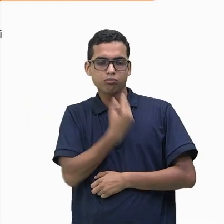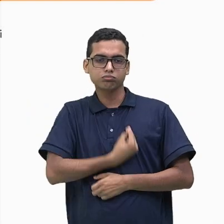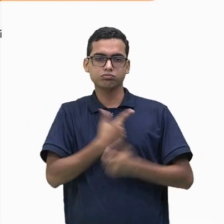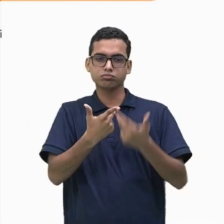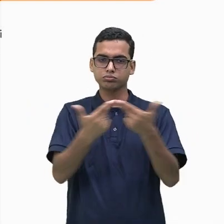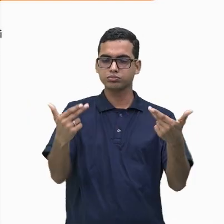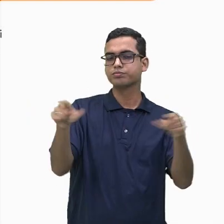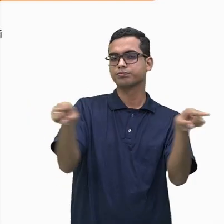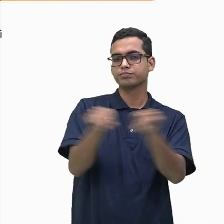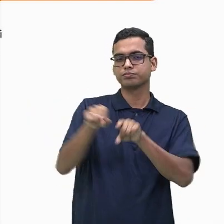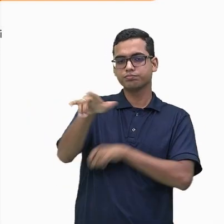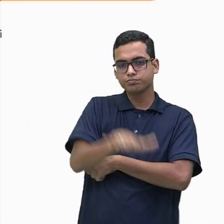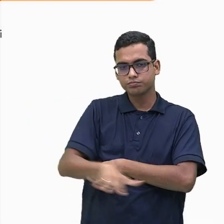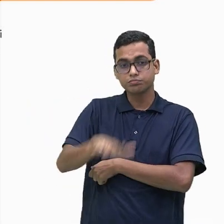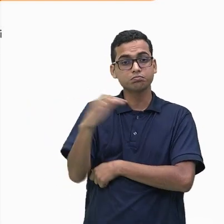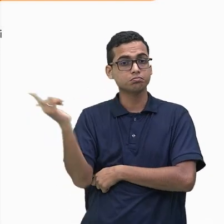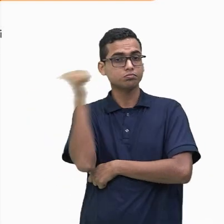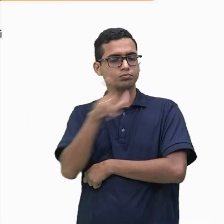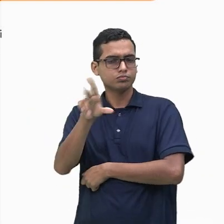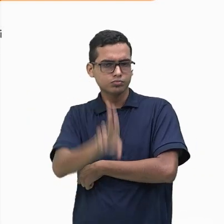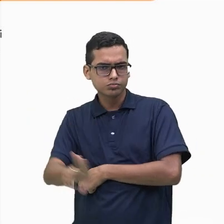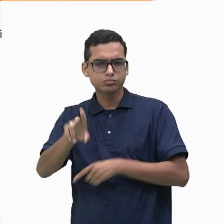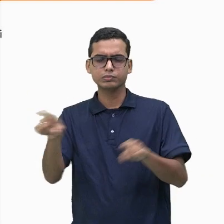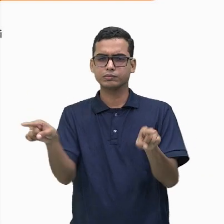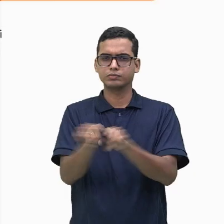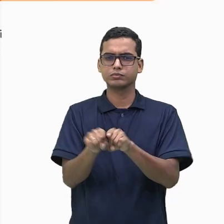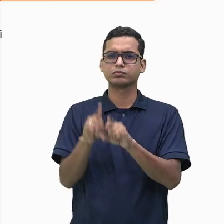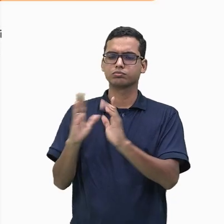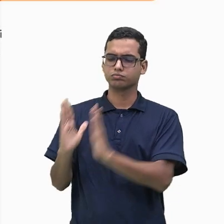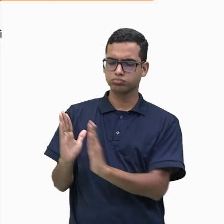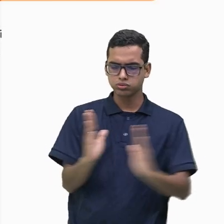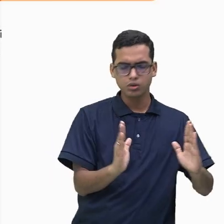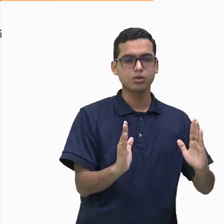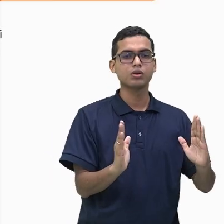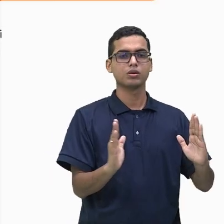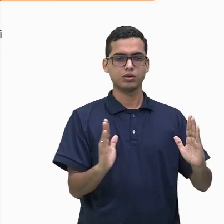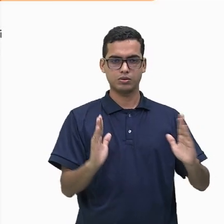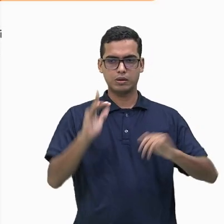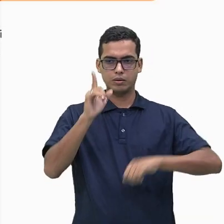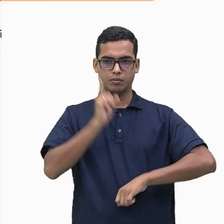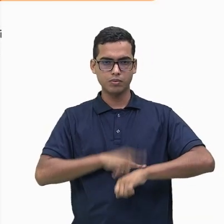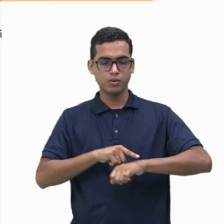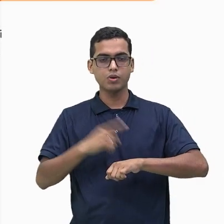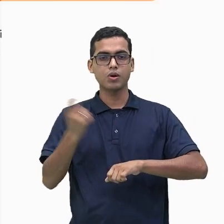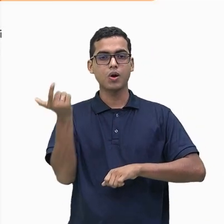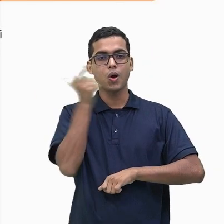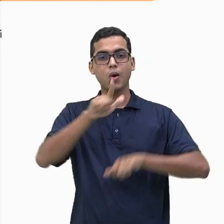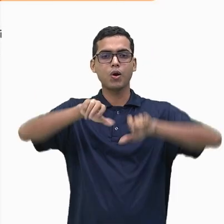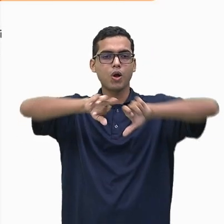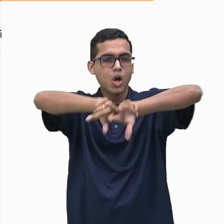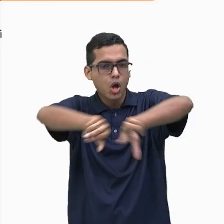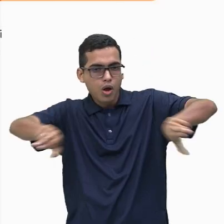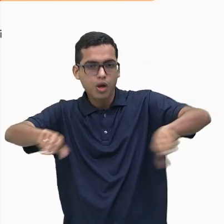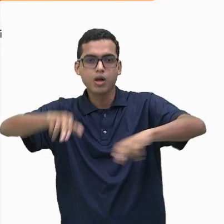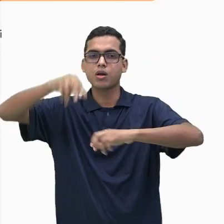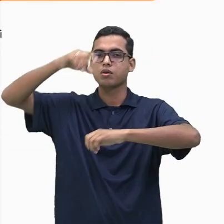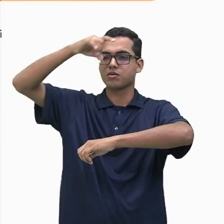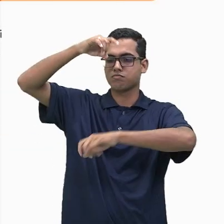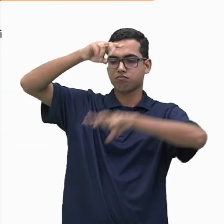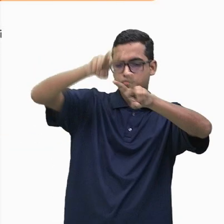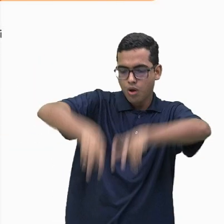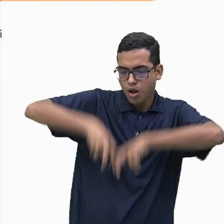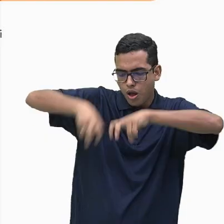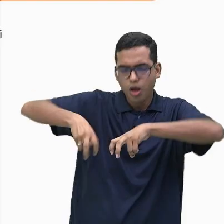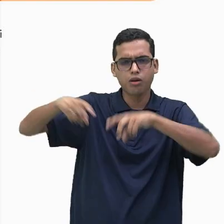área ao mesmo tempo, né? Ou então através de uma sequência de tempo. Isso vai ajudar o quê? Na diversificação da produção,